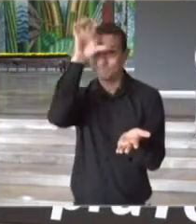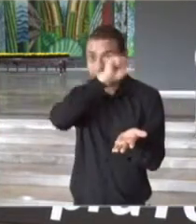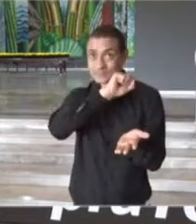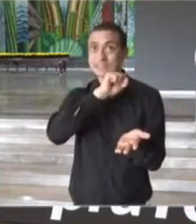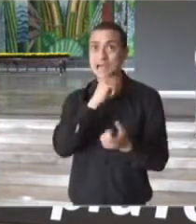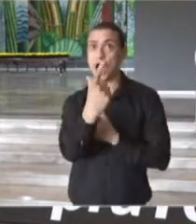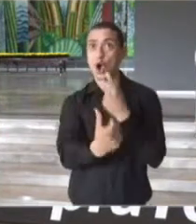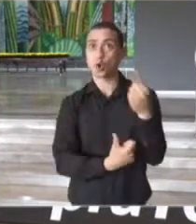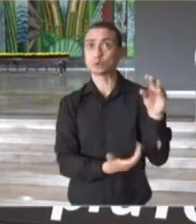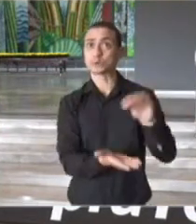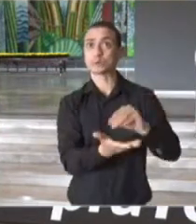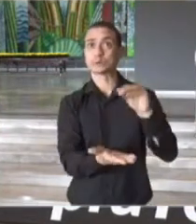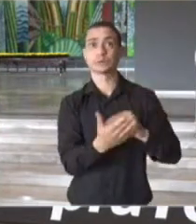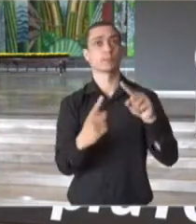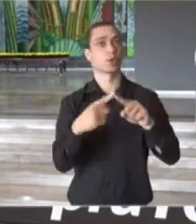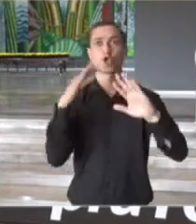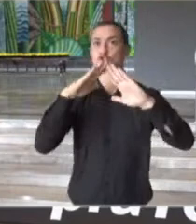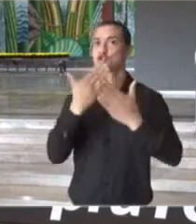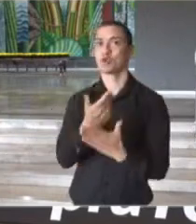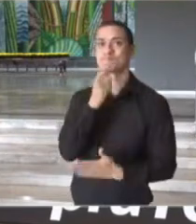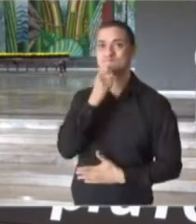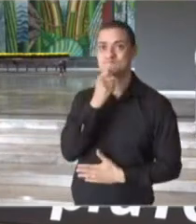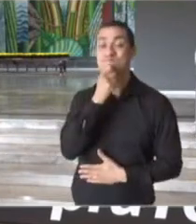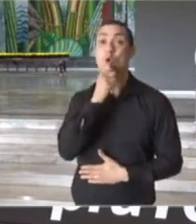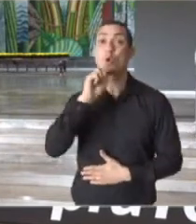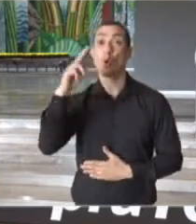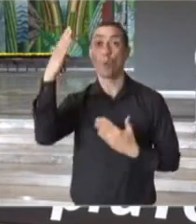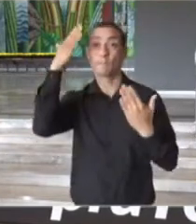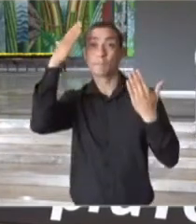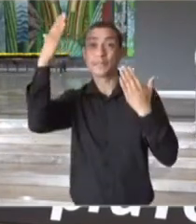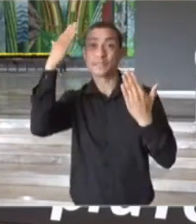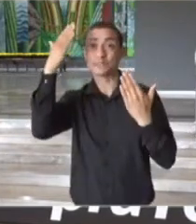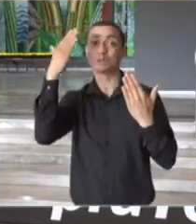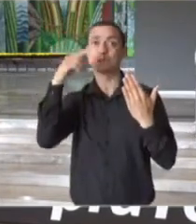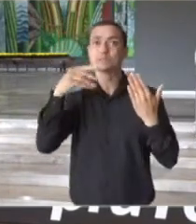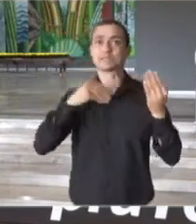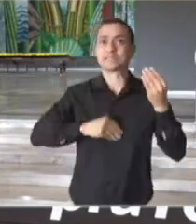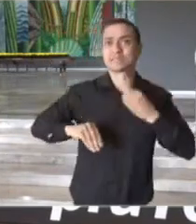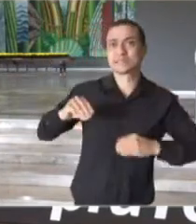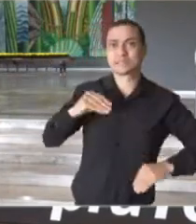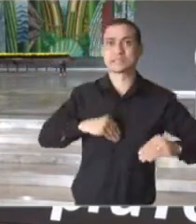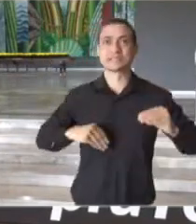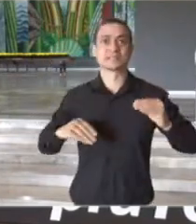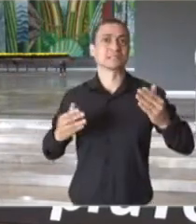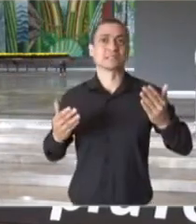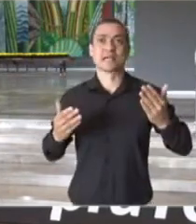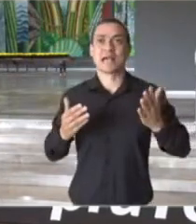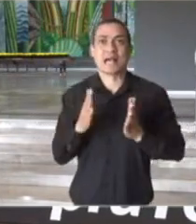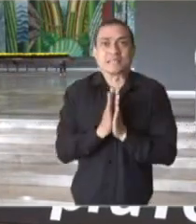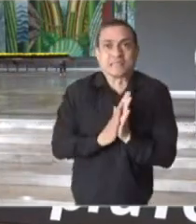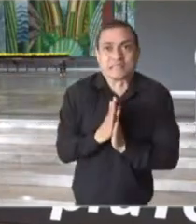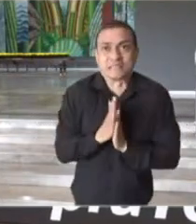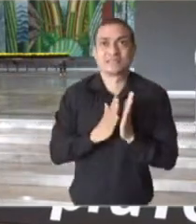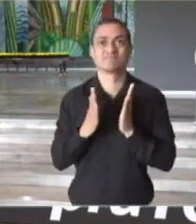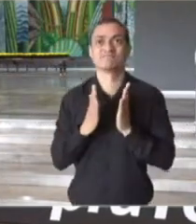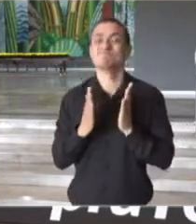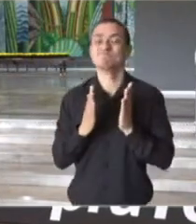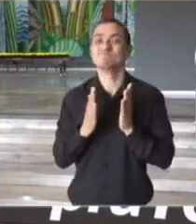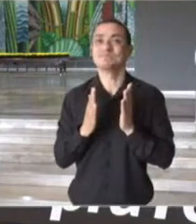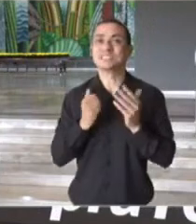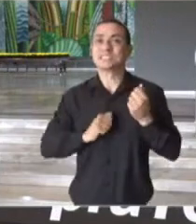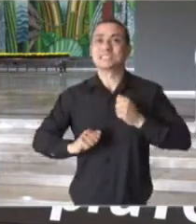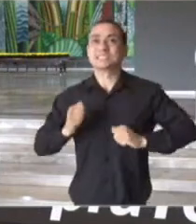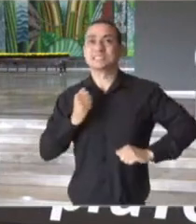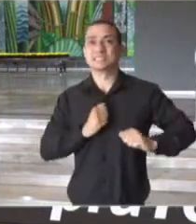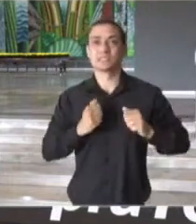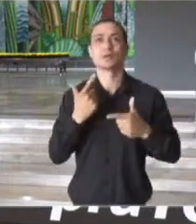de problemas, inclusive psicológicos, depressão, ansiedade. Nunca foi visto o que está sendo